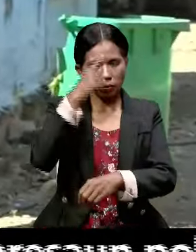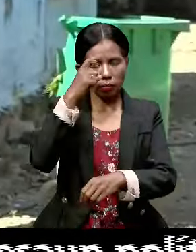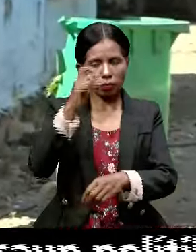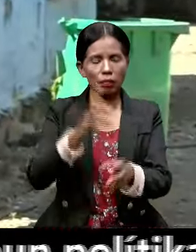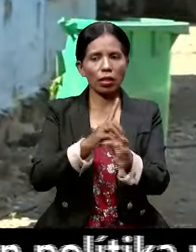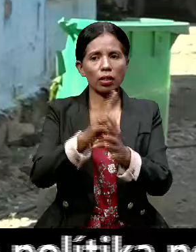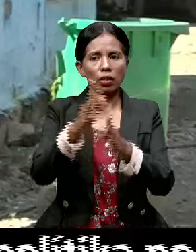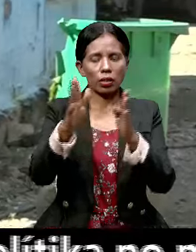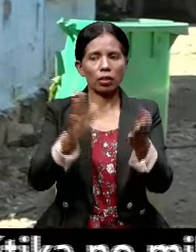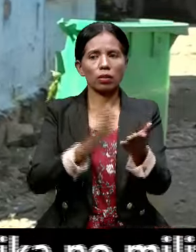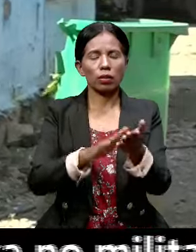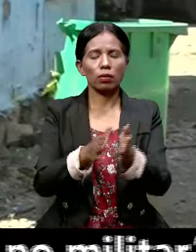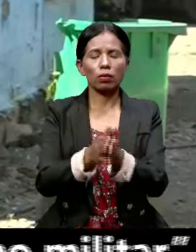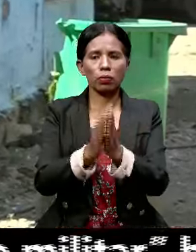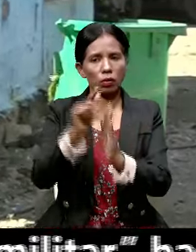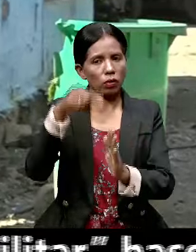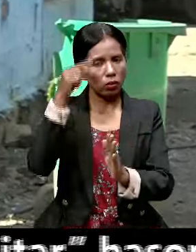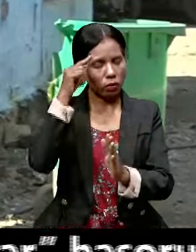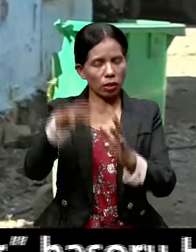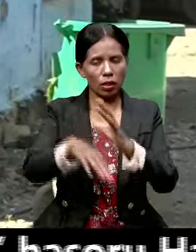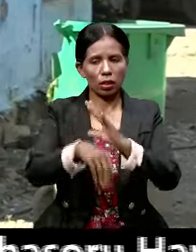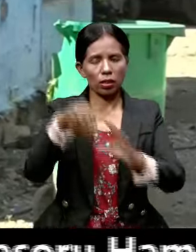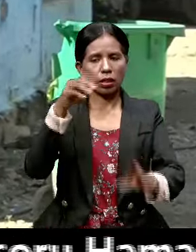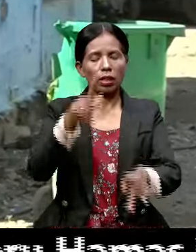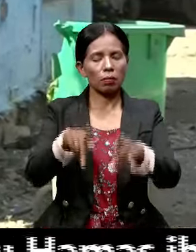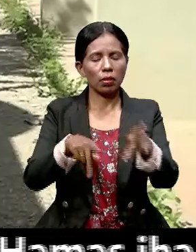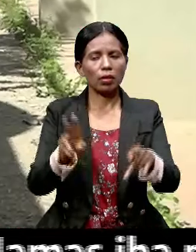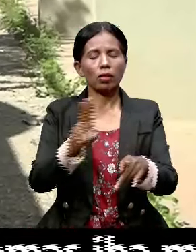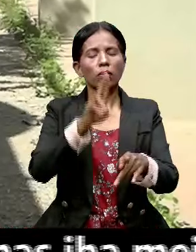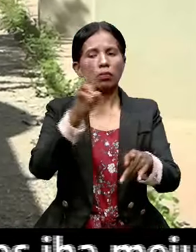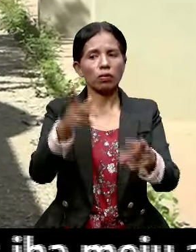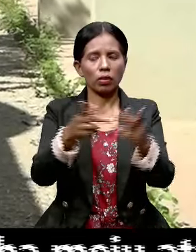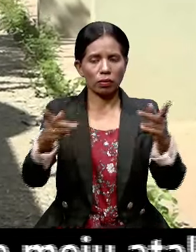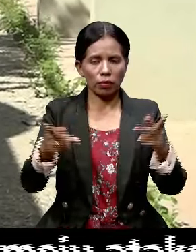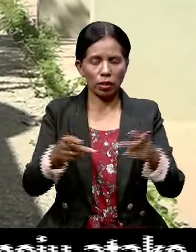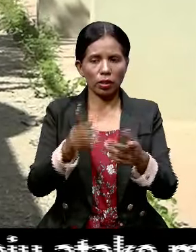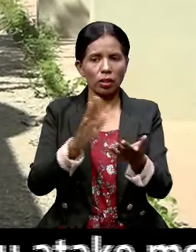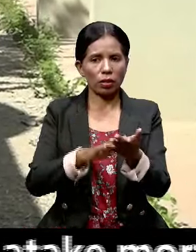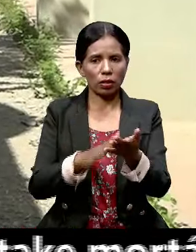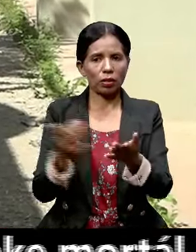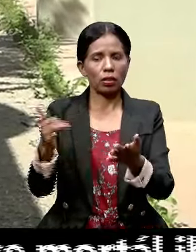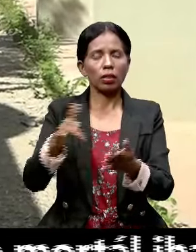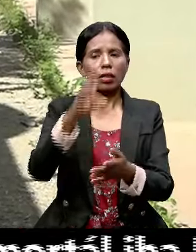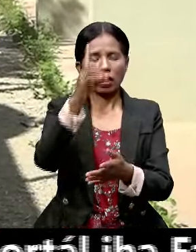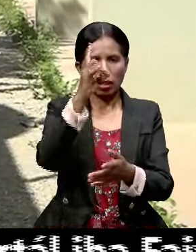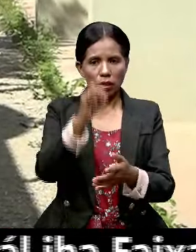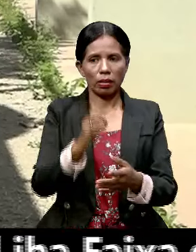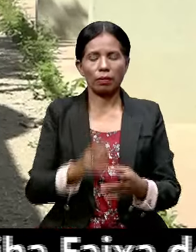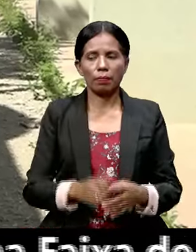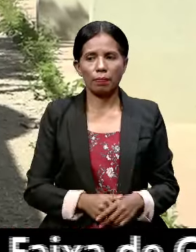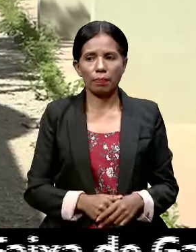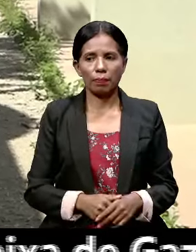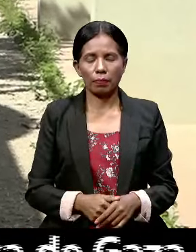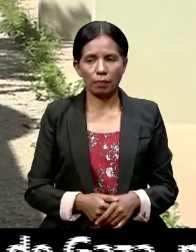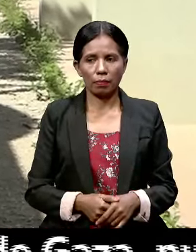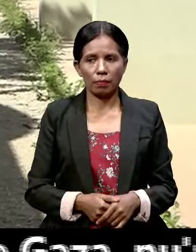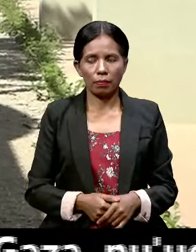diretor escola husu governo atu hasai comunidade nebe ocupa arredores escola sire iha capital dili.